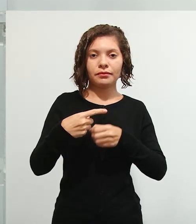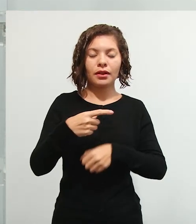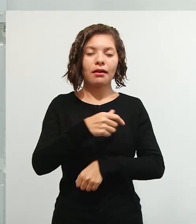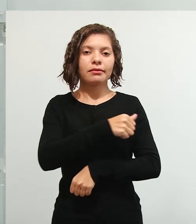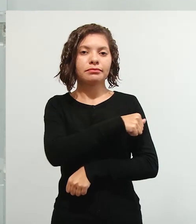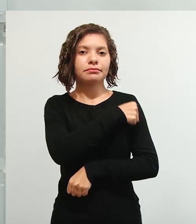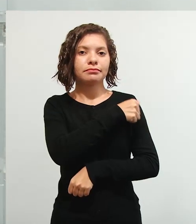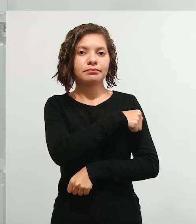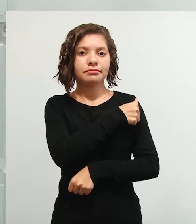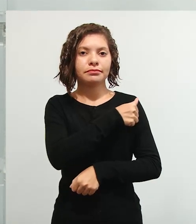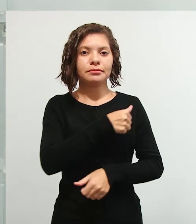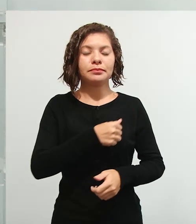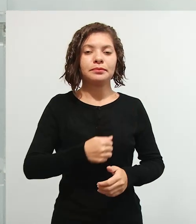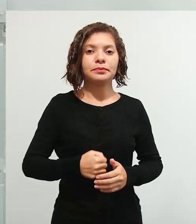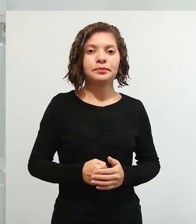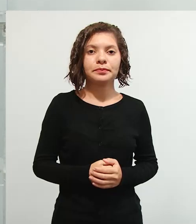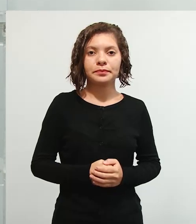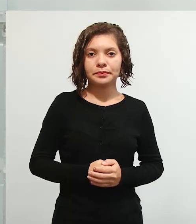cidade do Rio de Janeiro.